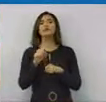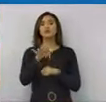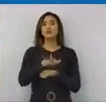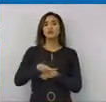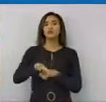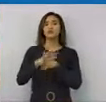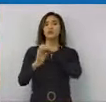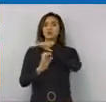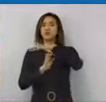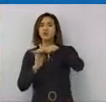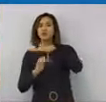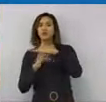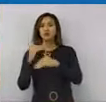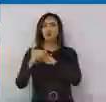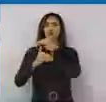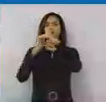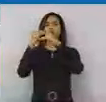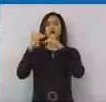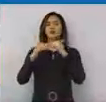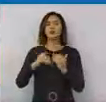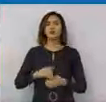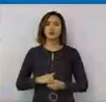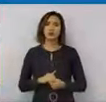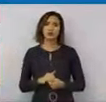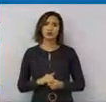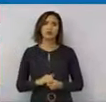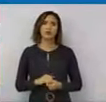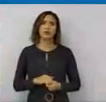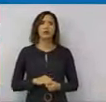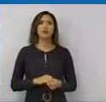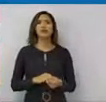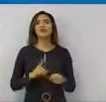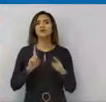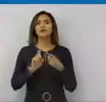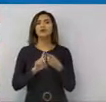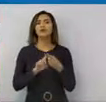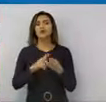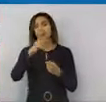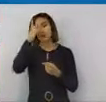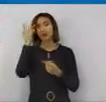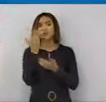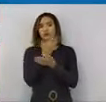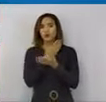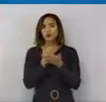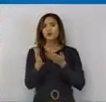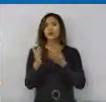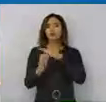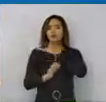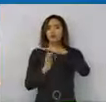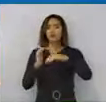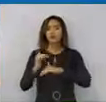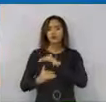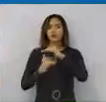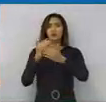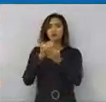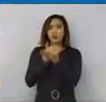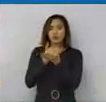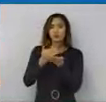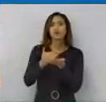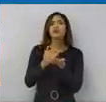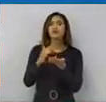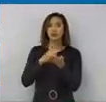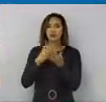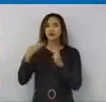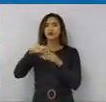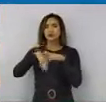e fornecimento do kit para o capacitado poder começar a empreender. Então, aquele pontapé inicial já está previsto